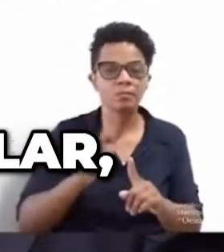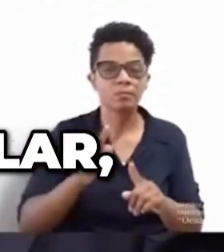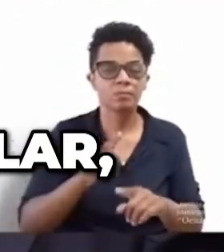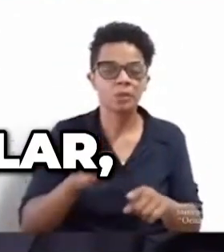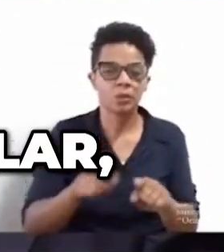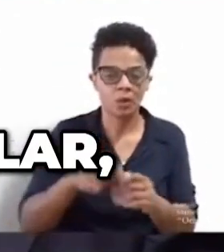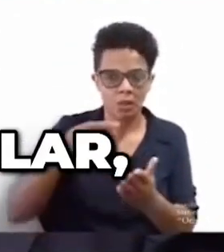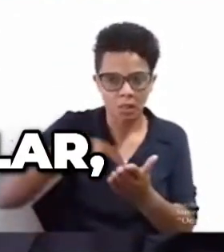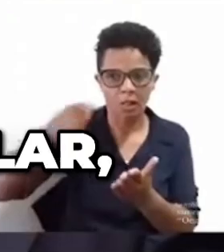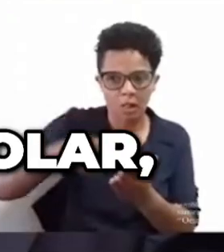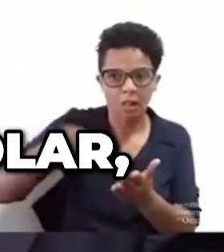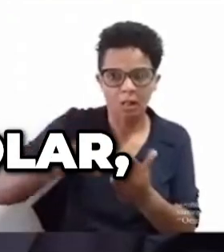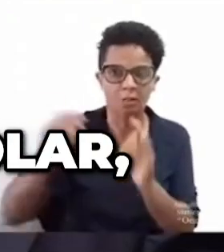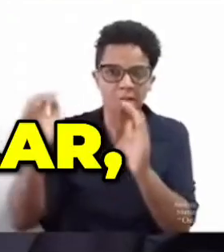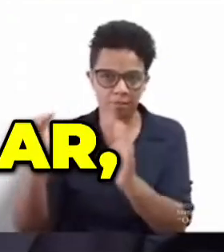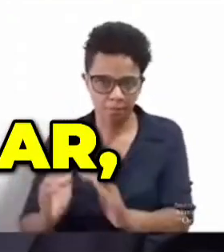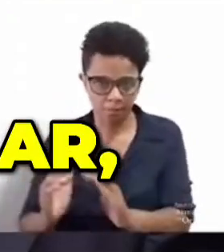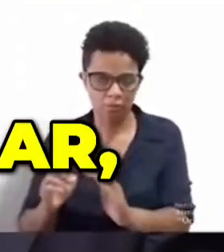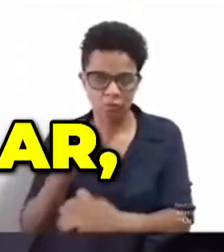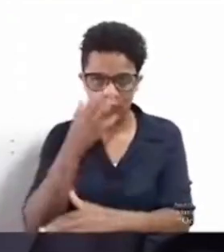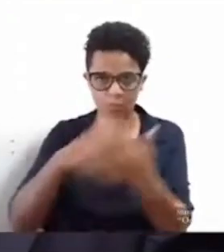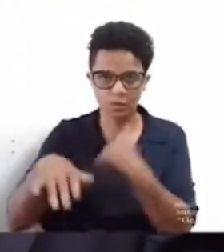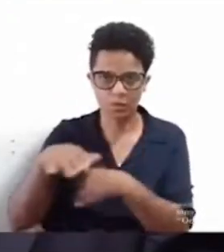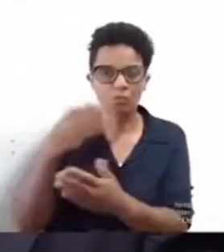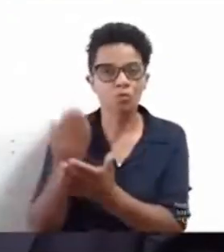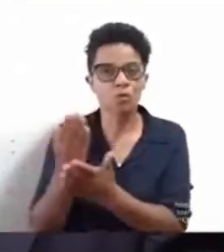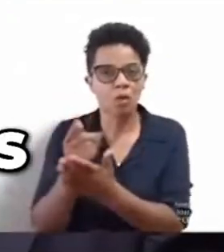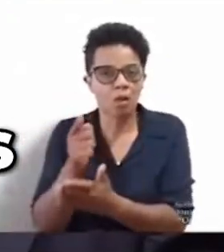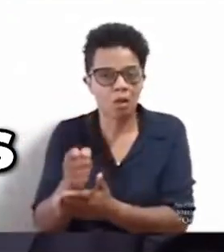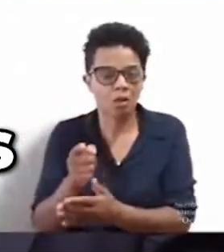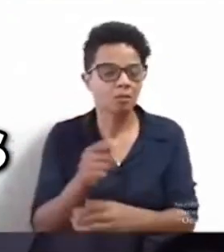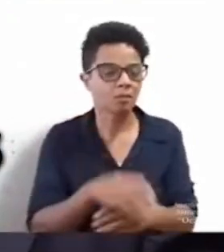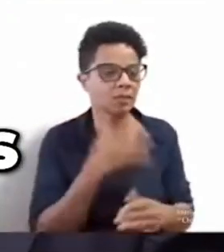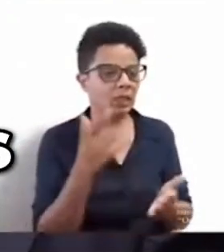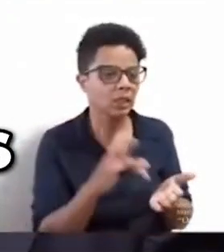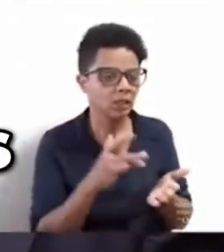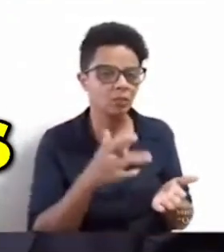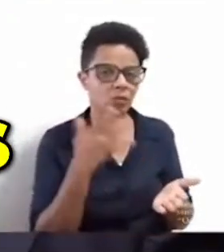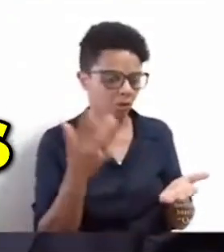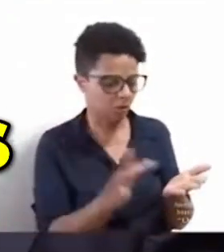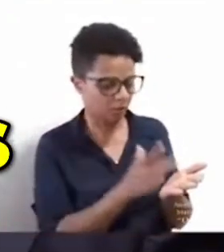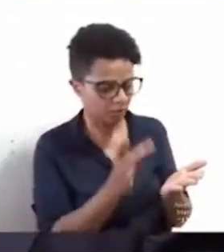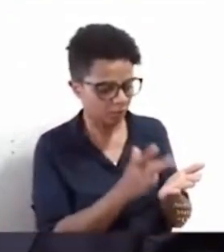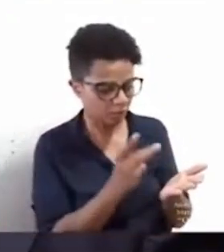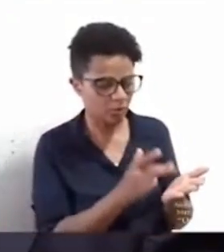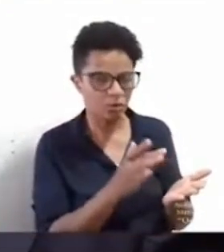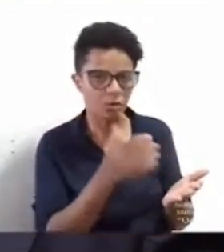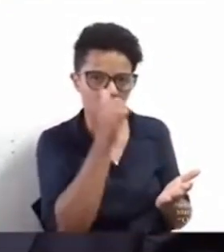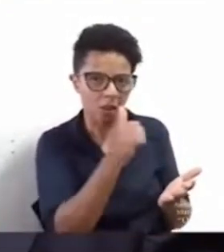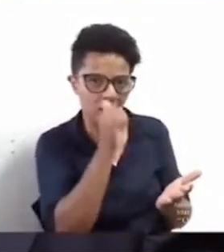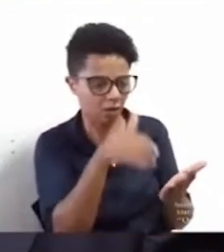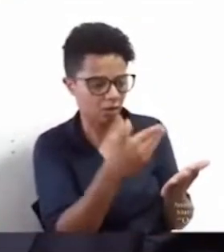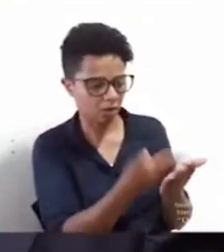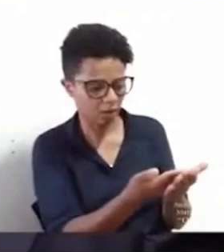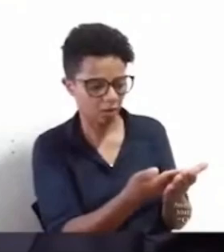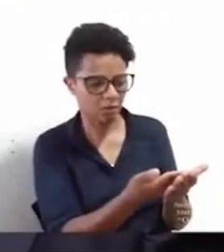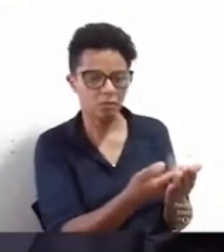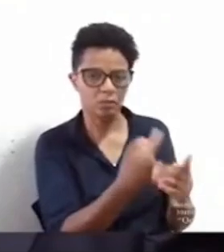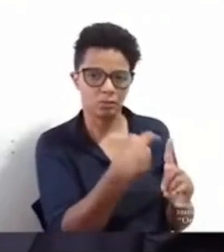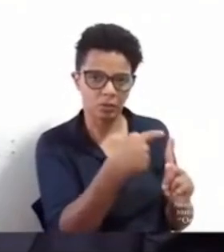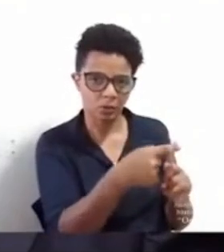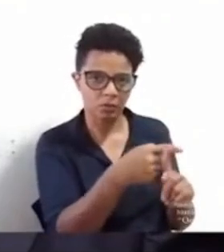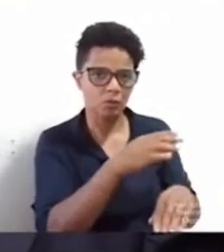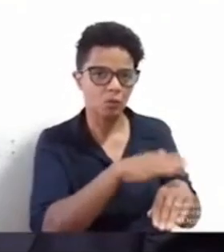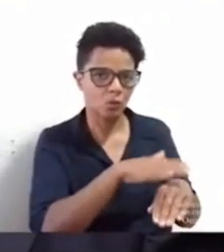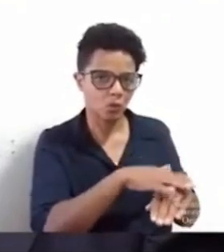conteúdos digitais junto da população escolar, oferta de livros e revistas como objetos lúdicos é um contributo ativo na reversão